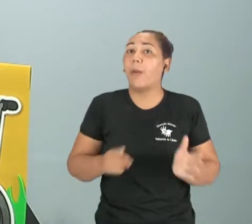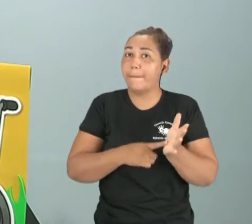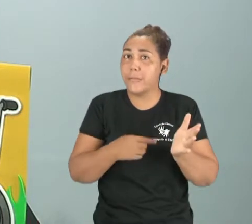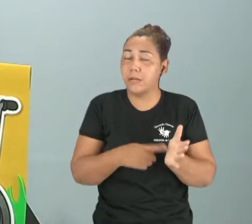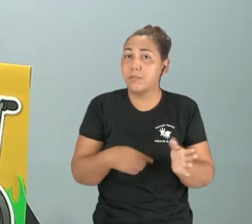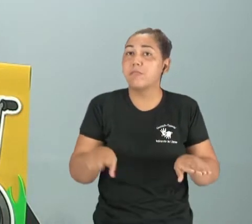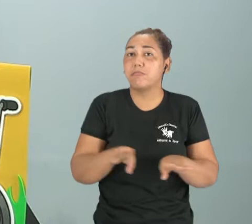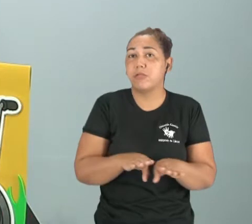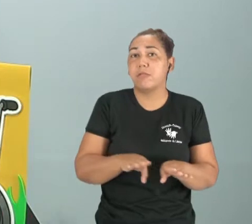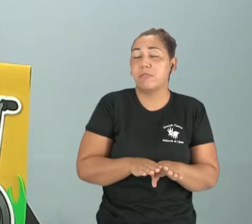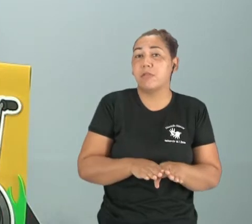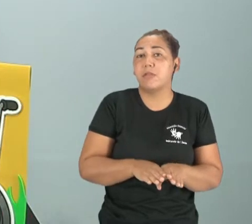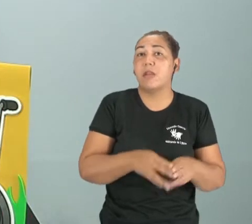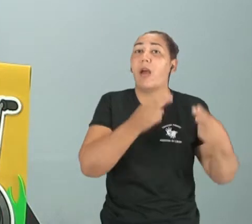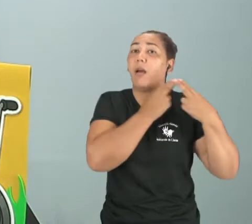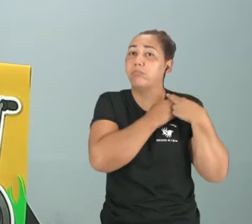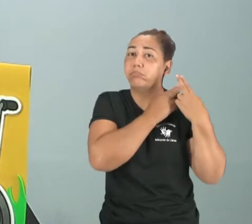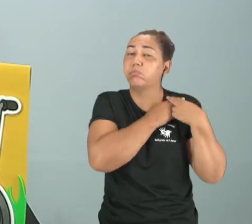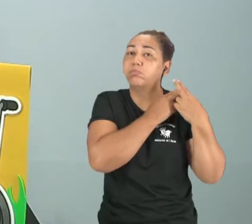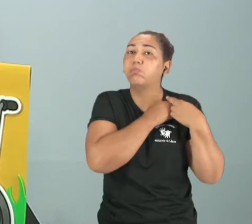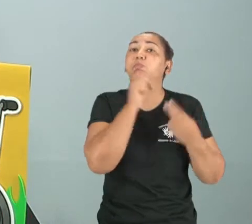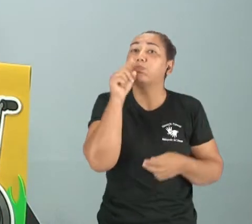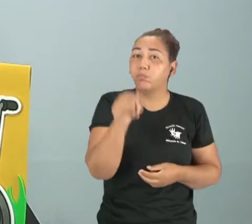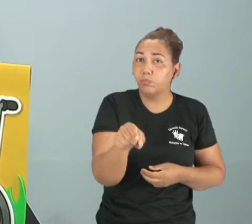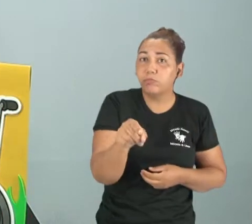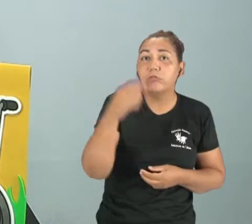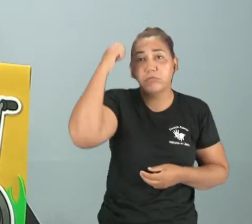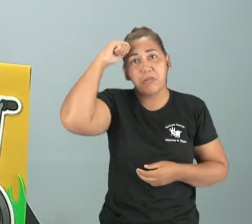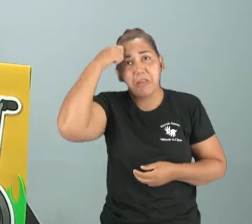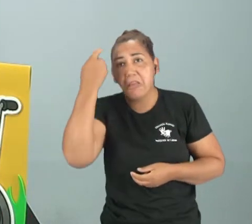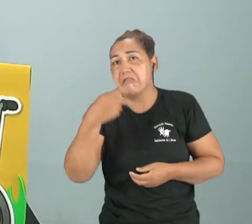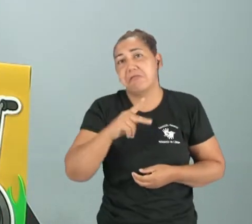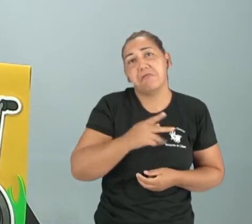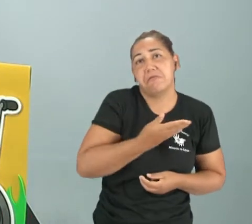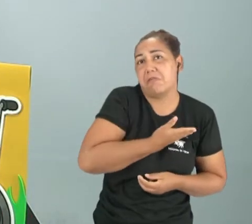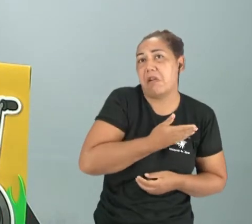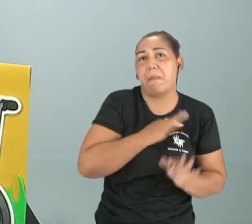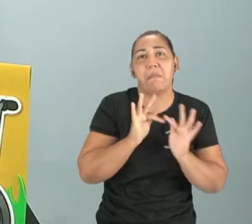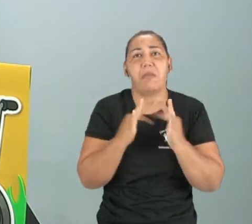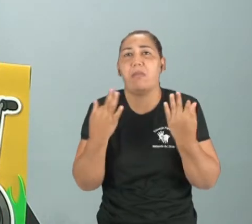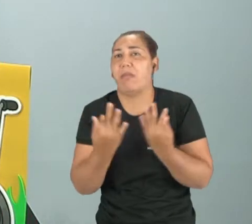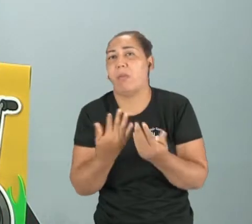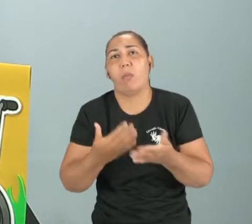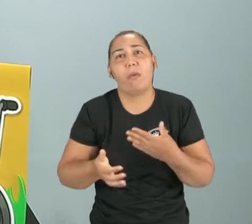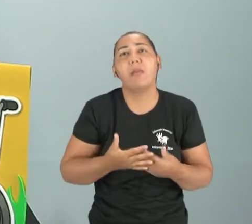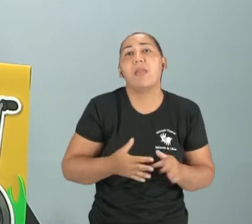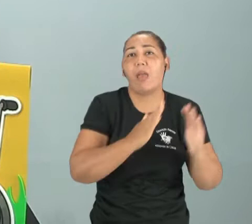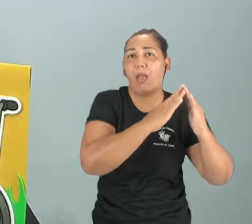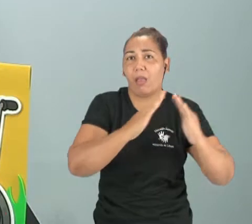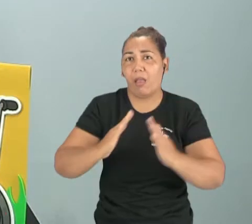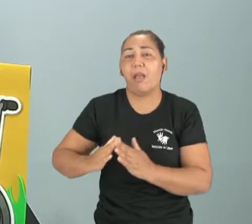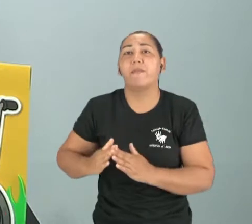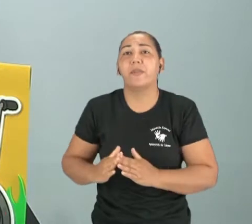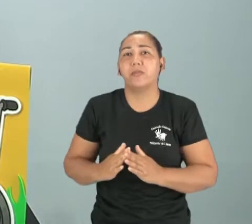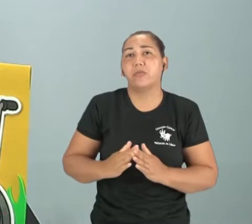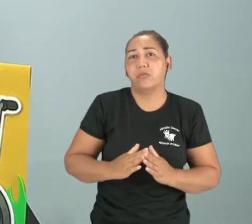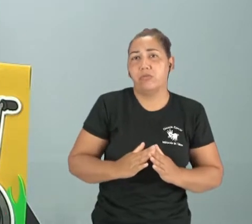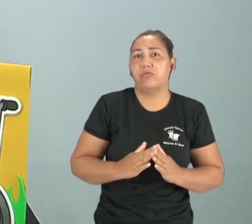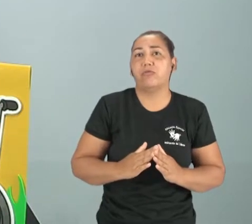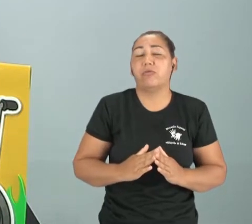o dever que você, que o seu colega negro, que alguém da sua família, que os seus vizinhos, que as pessoas que estão ao seu